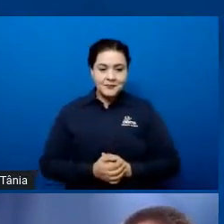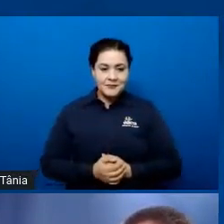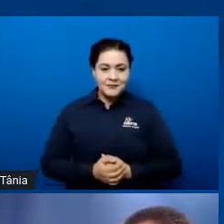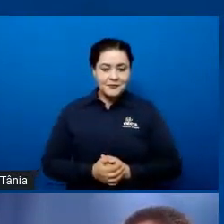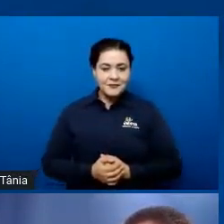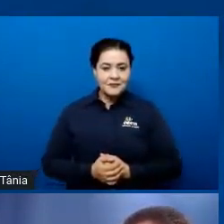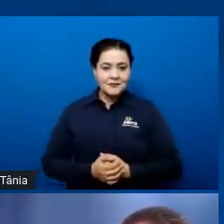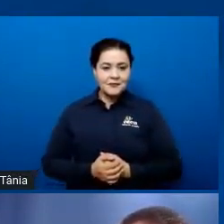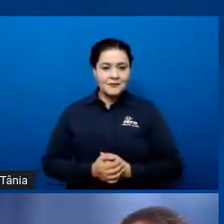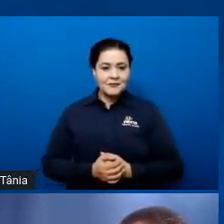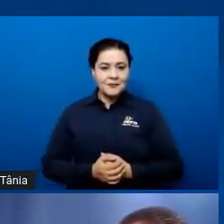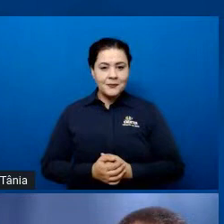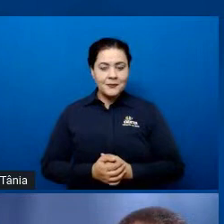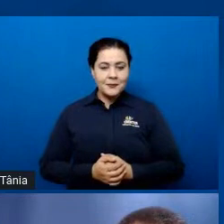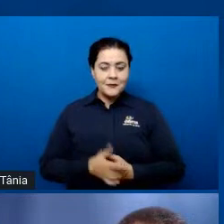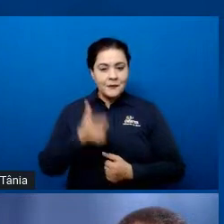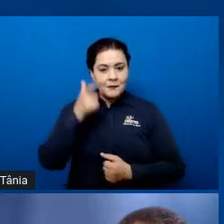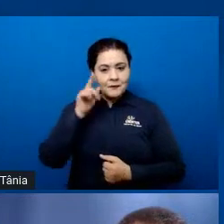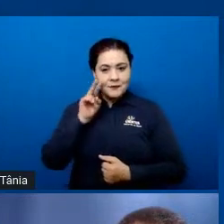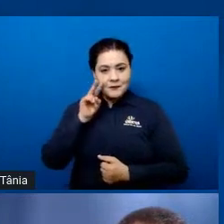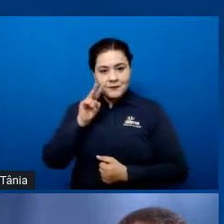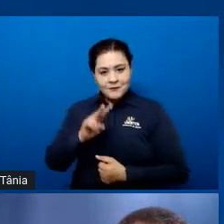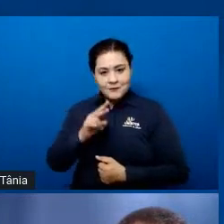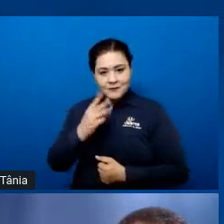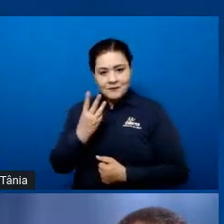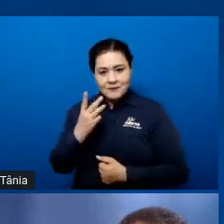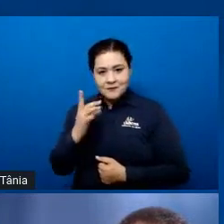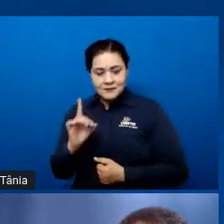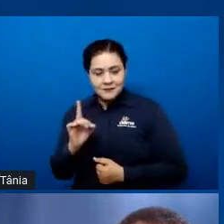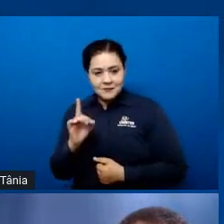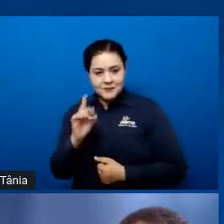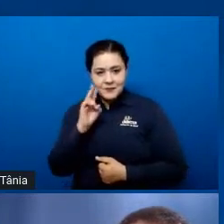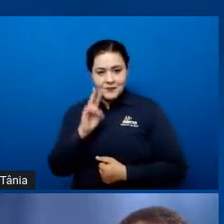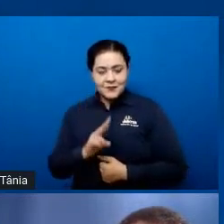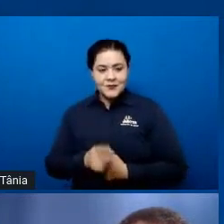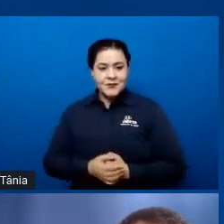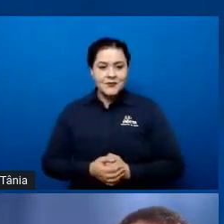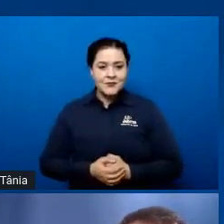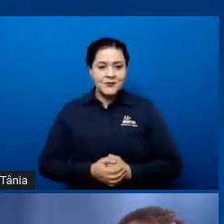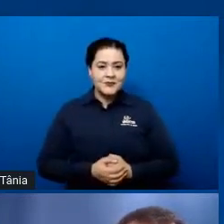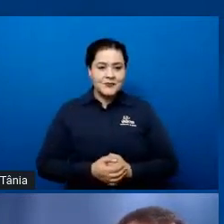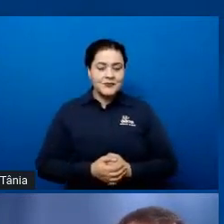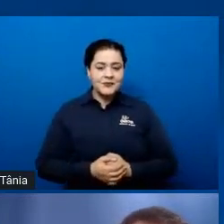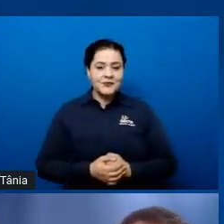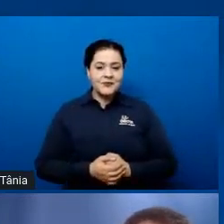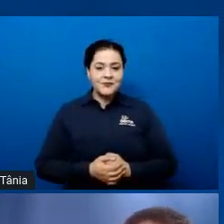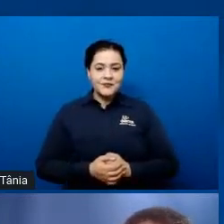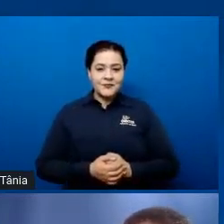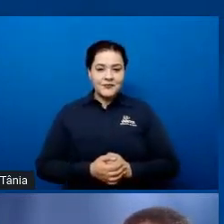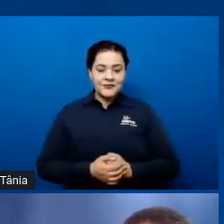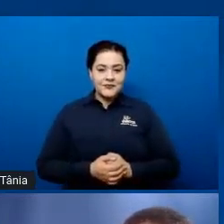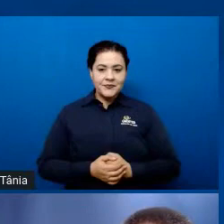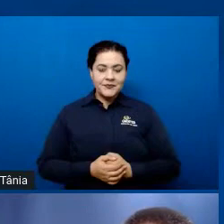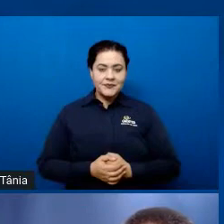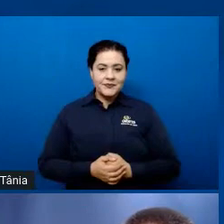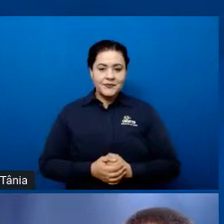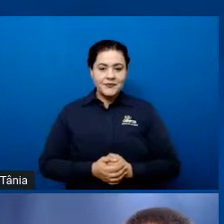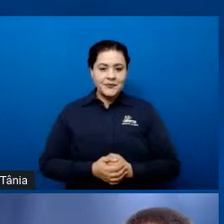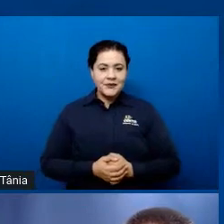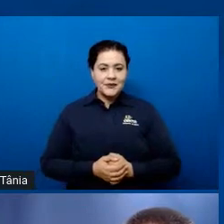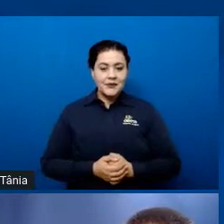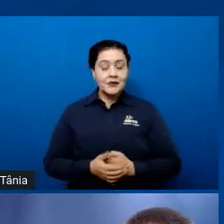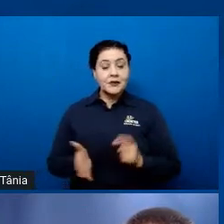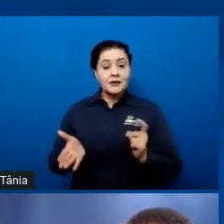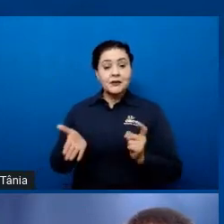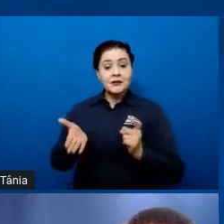Vocês conseguem ver aqui? Ó, veja em 3D. Sim, sim. Dá pra ver sim. Vocês